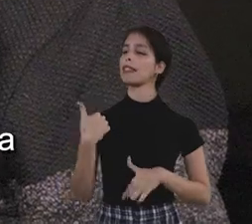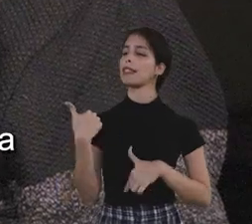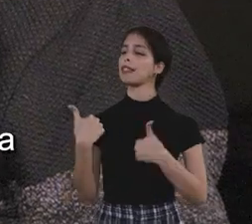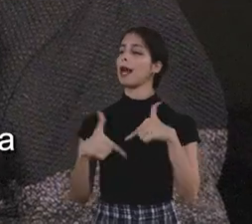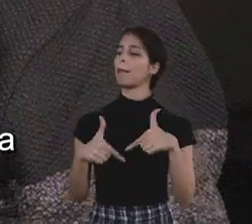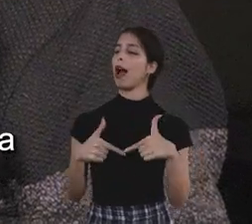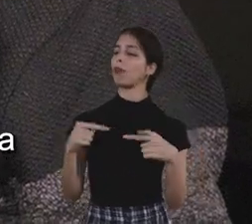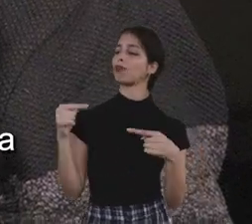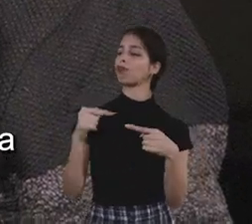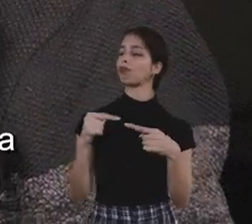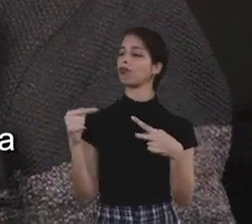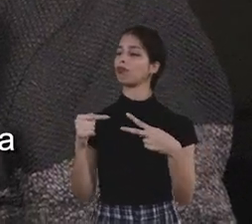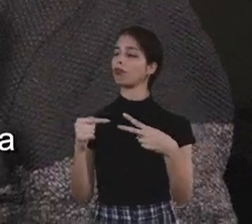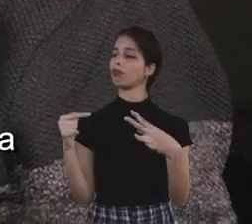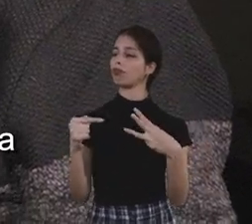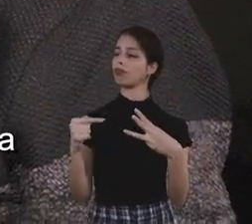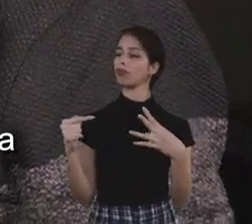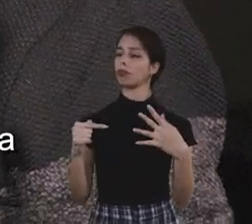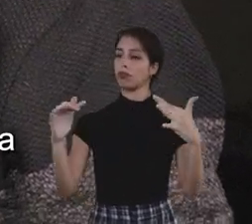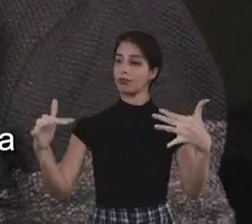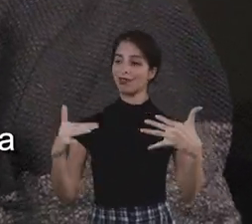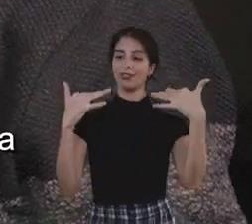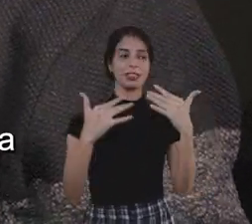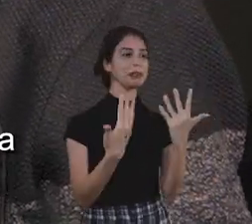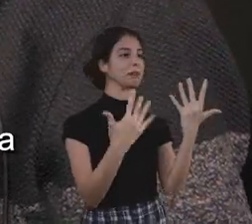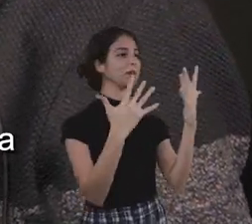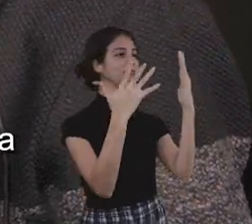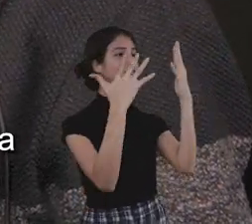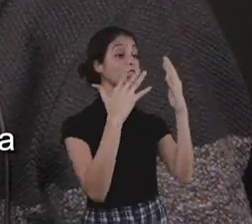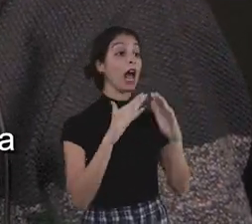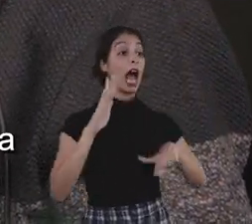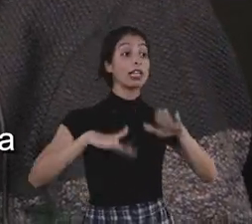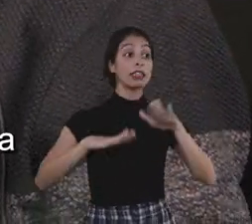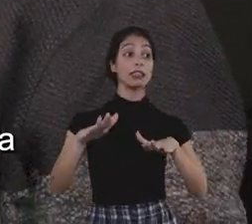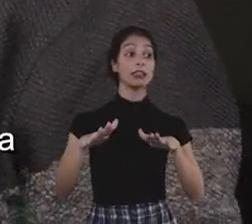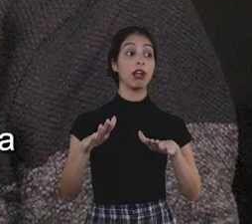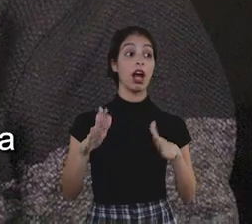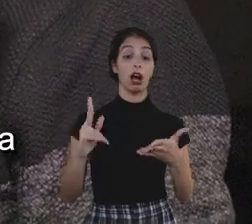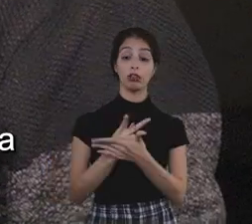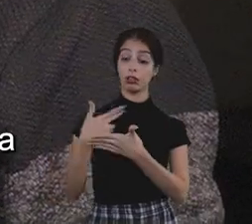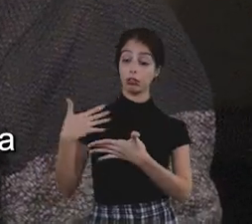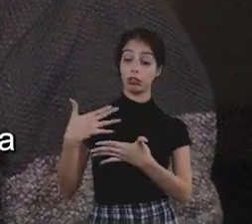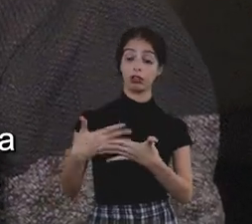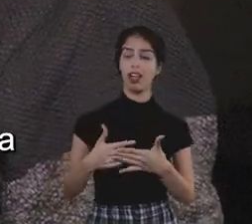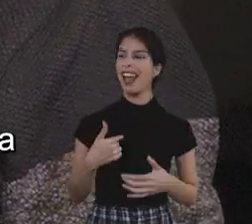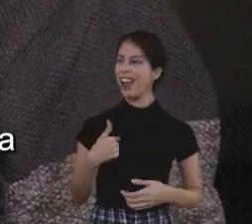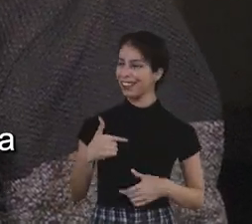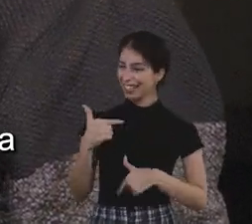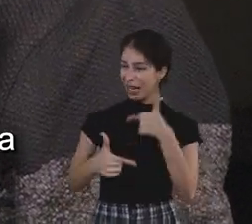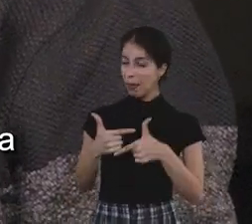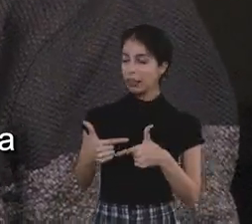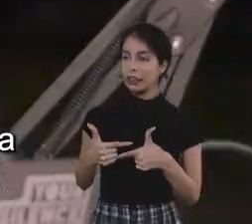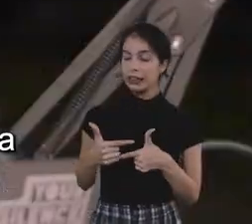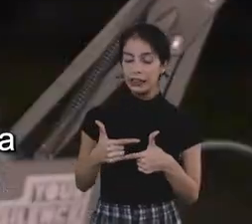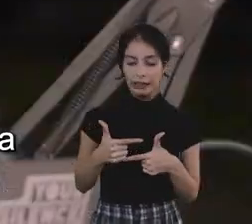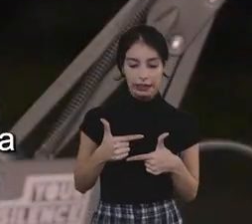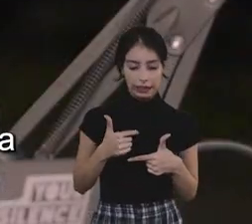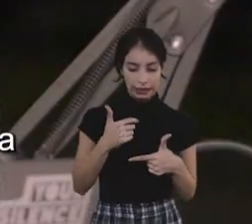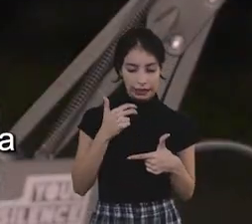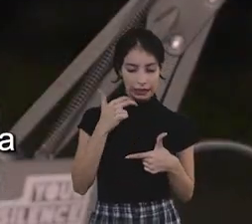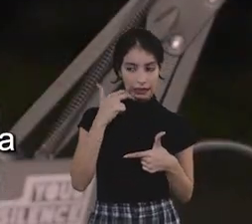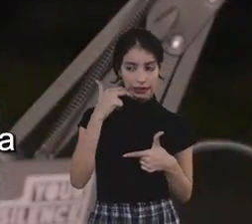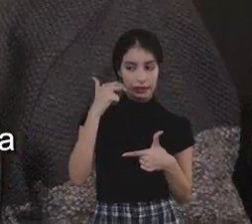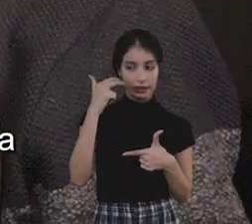dizer o que fazia e isso era aplaudido pelo mundo a pessoa passou a ter constrangimento